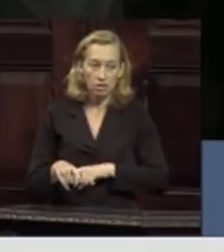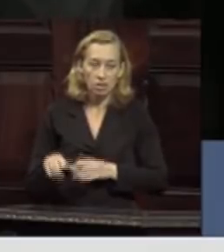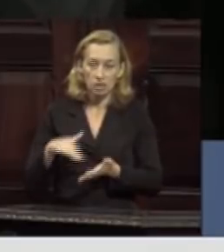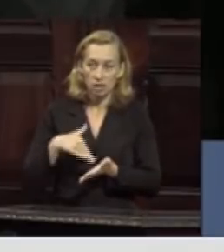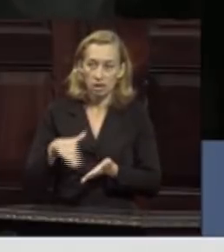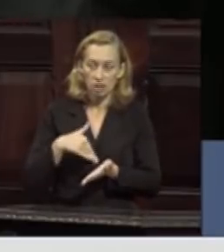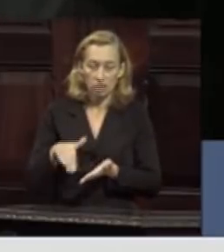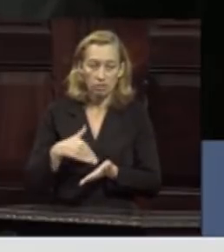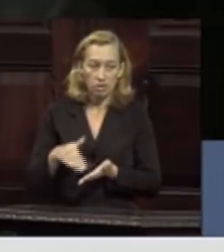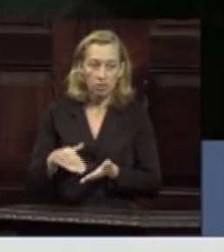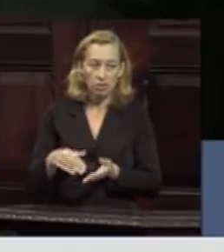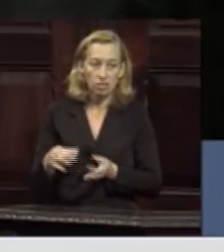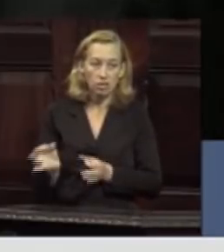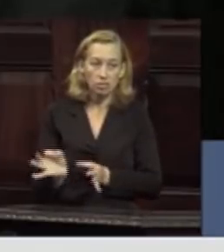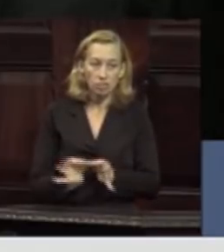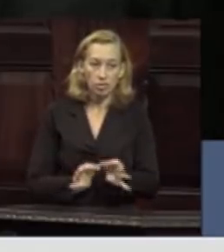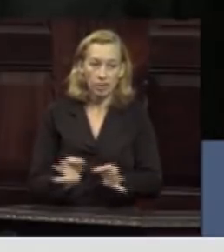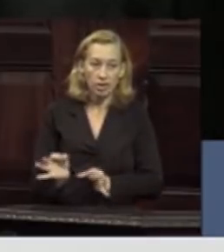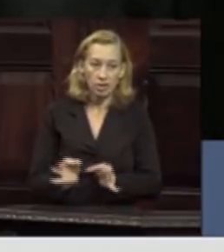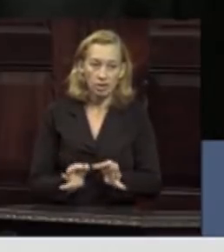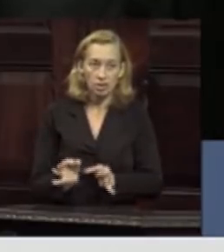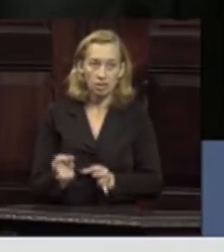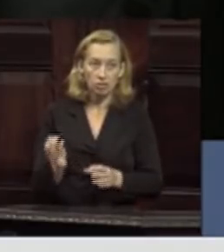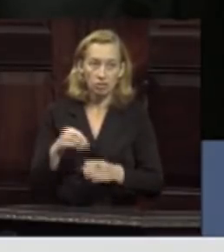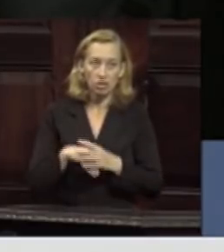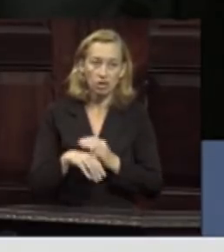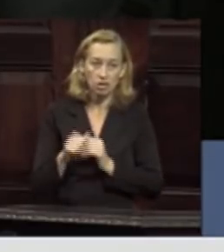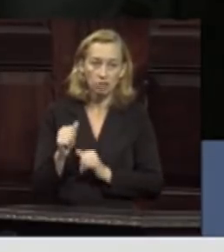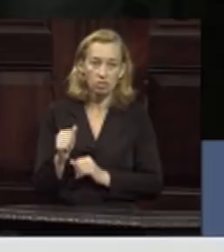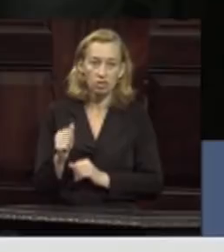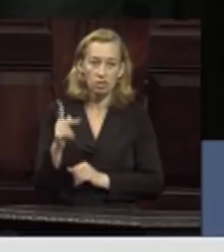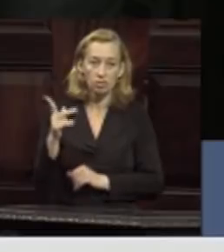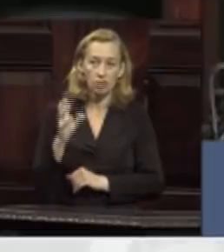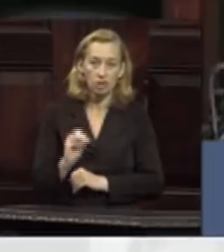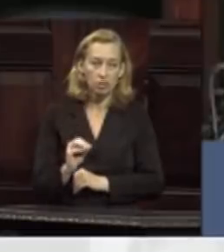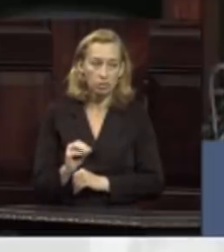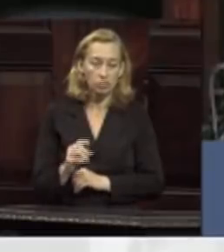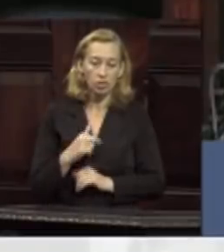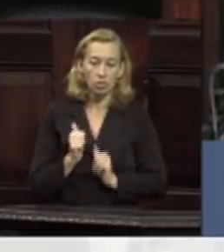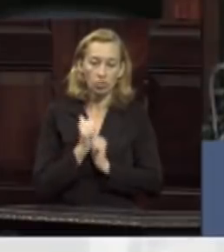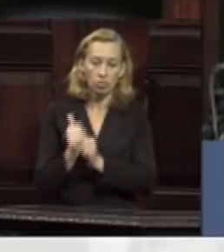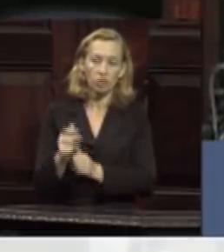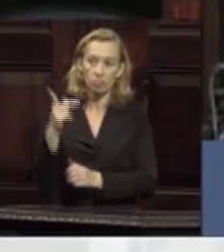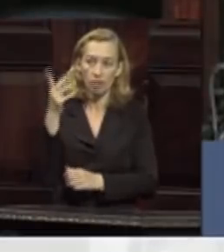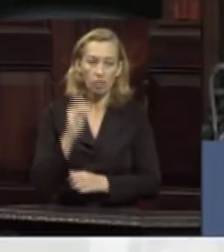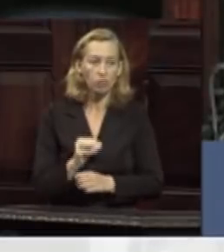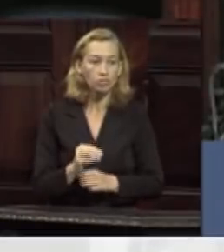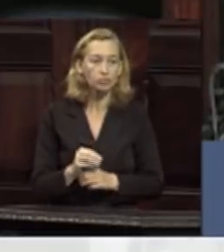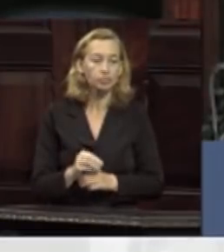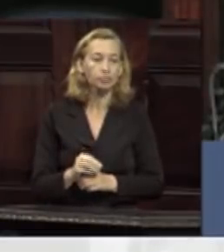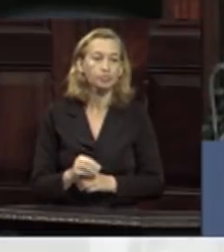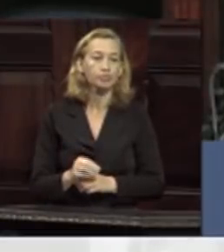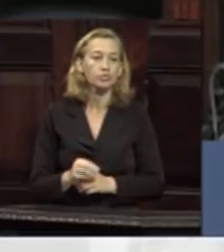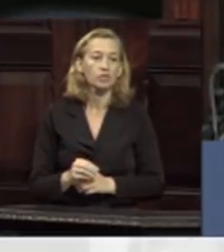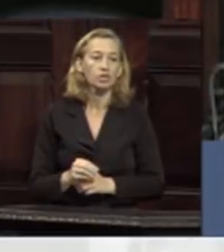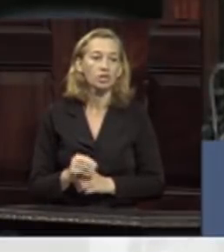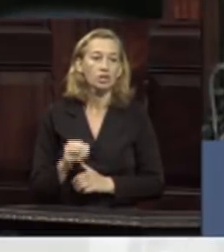da aprovação desse empréstimo. Por isso, acompanho o voto do relator, deputado Luiz Paulo. Deputado Valdec Carneiro.